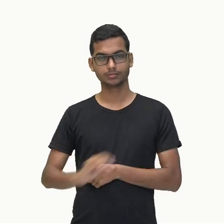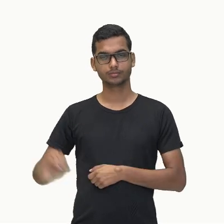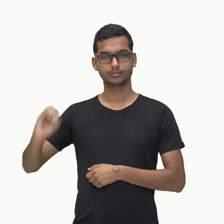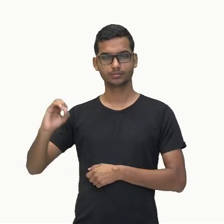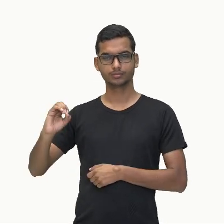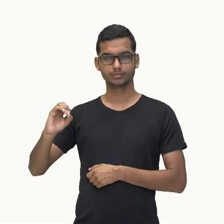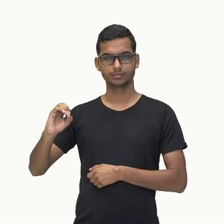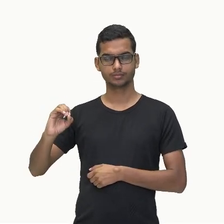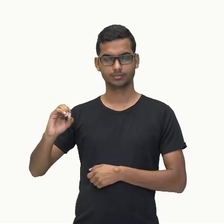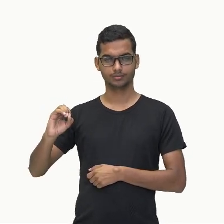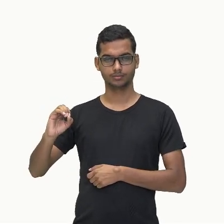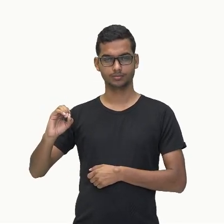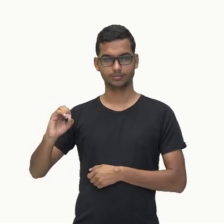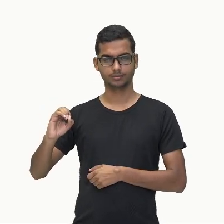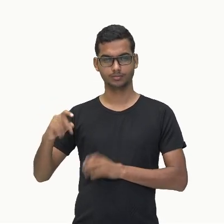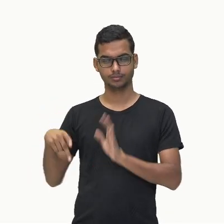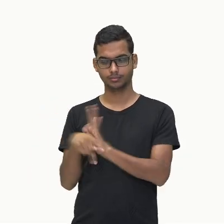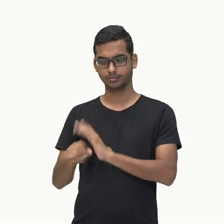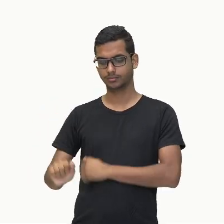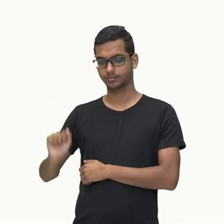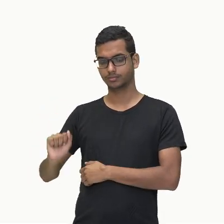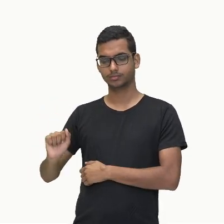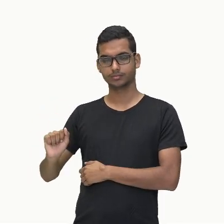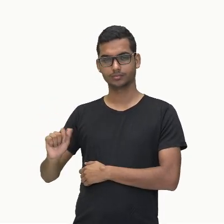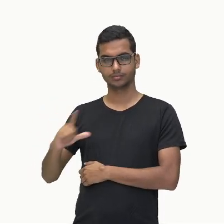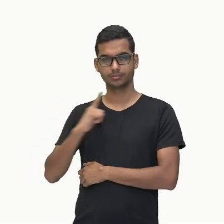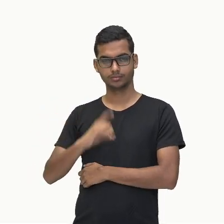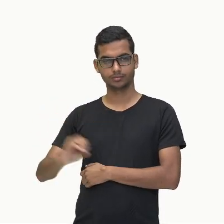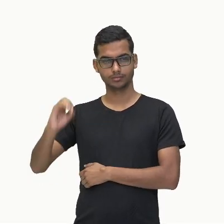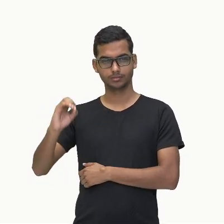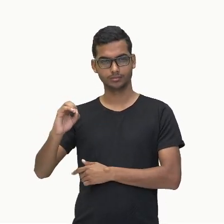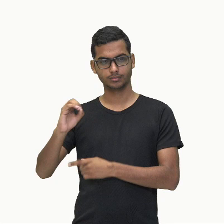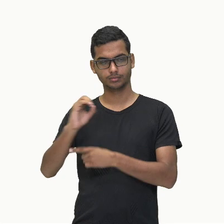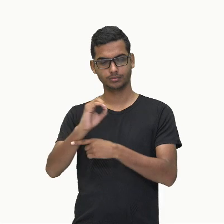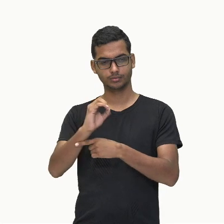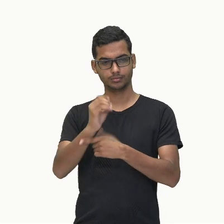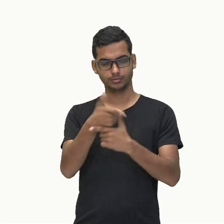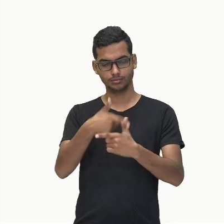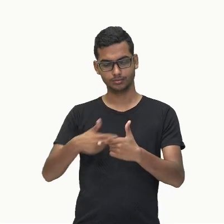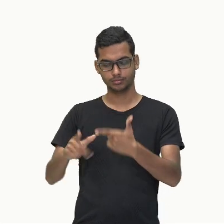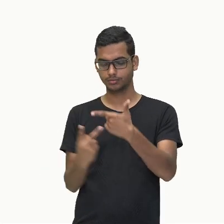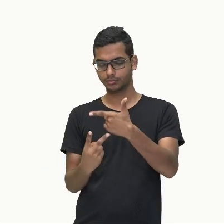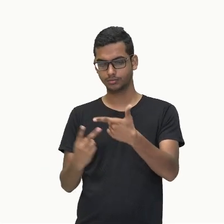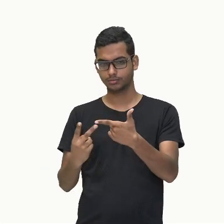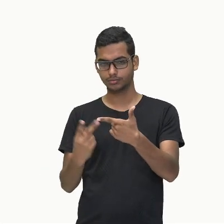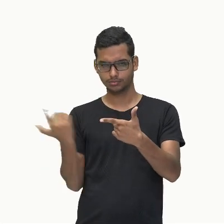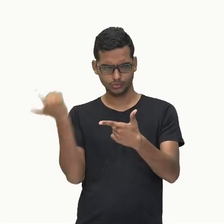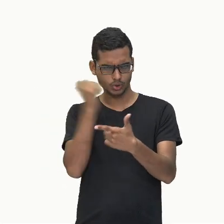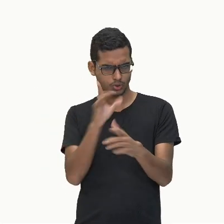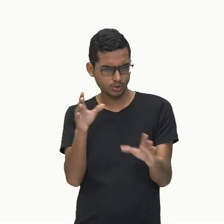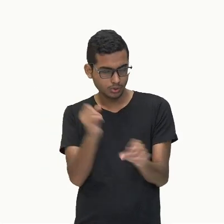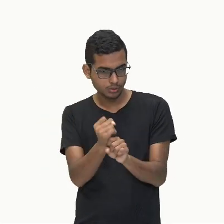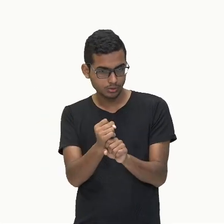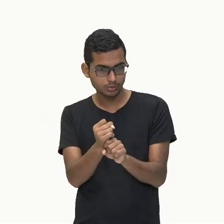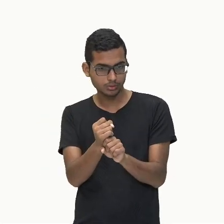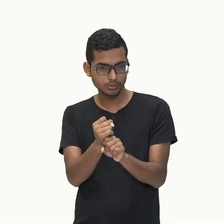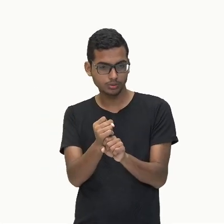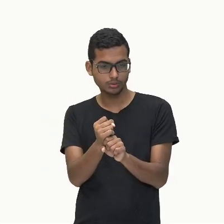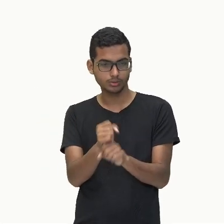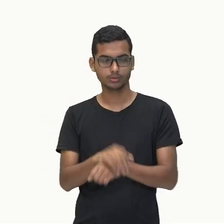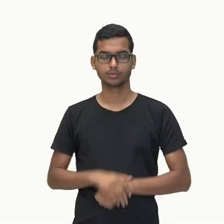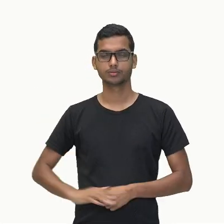Então, vamos ter 0 sobre 2. Conseguimos dividir 0 por 2? Sim, 0 dividido por 2